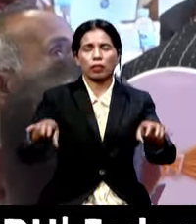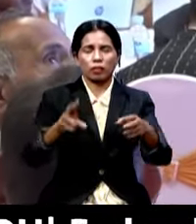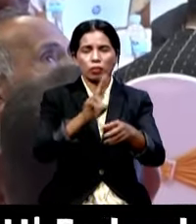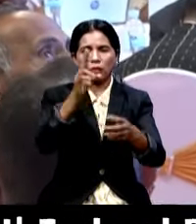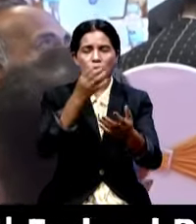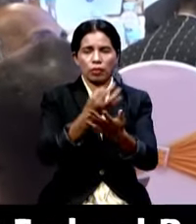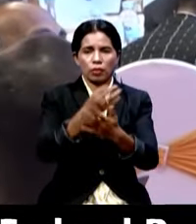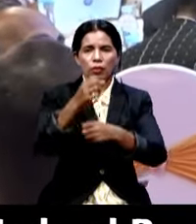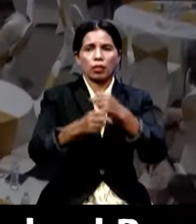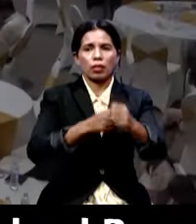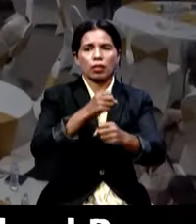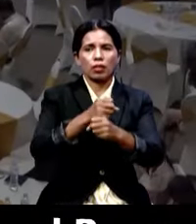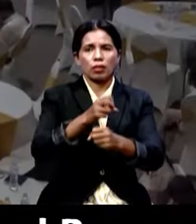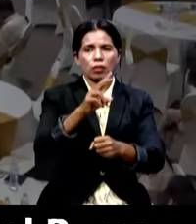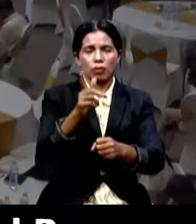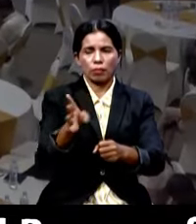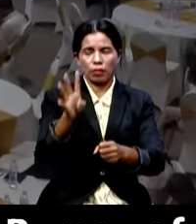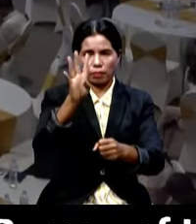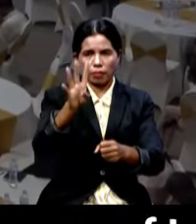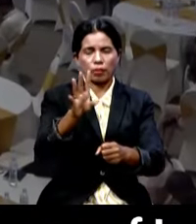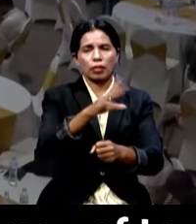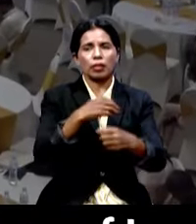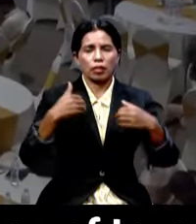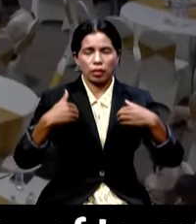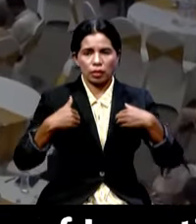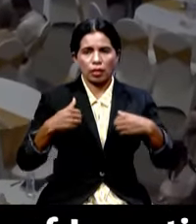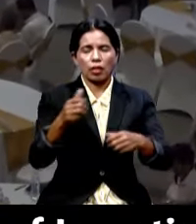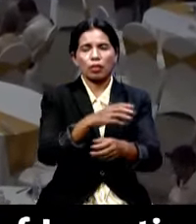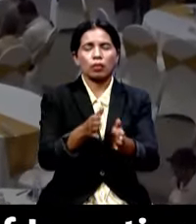execução orçamento tinan rio rua no resen hatnian, no ia mo sessão russo no hatang.